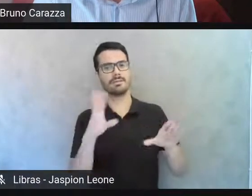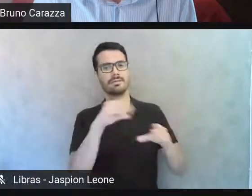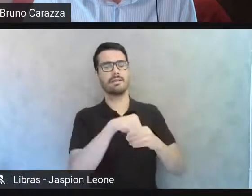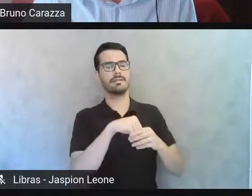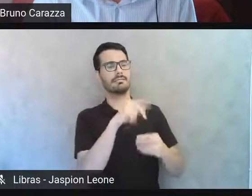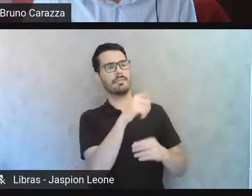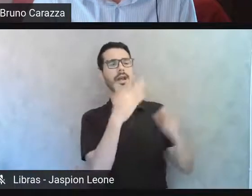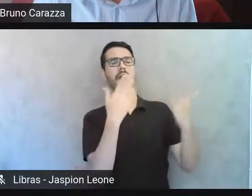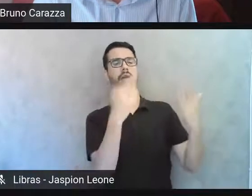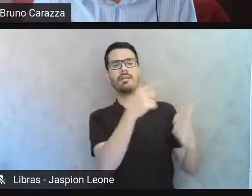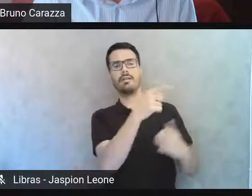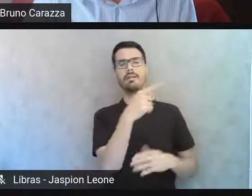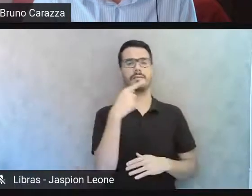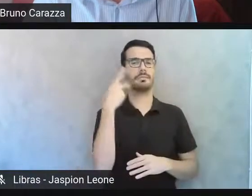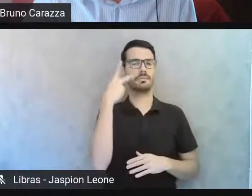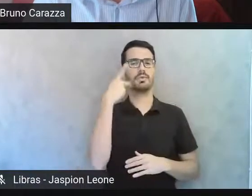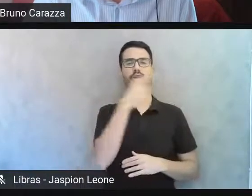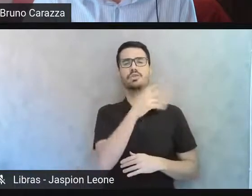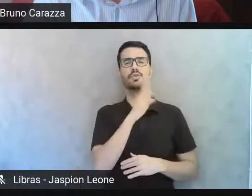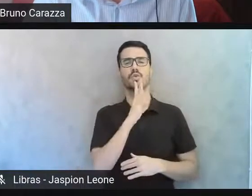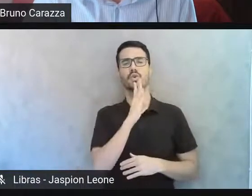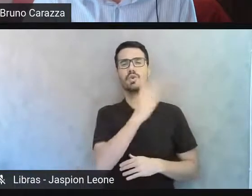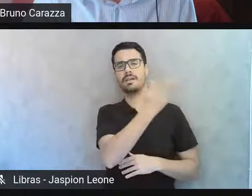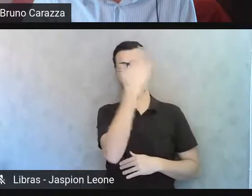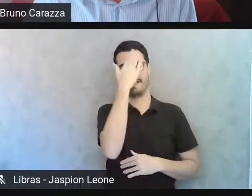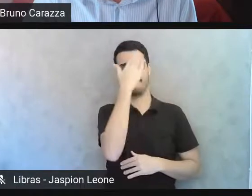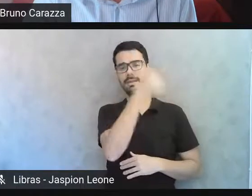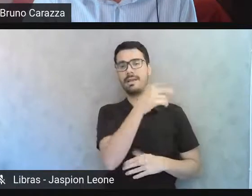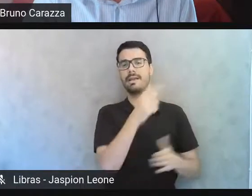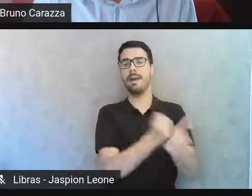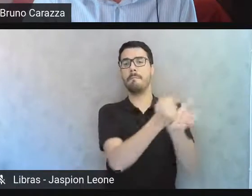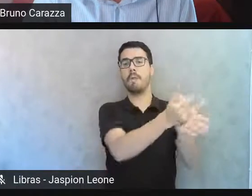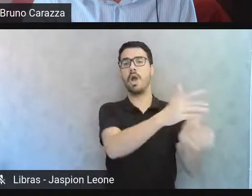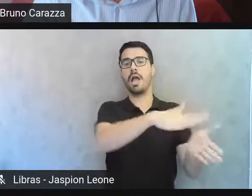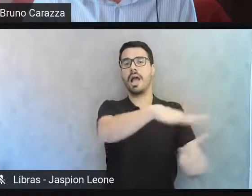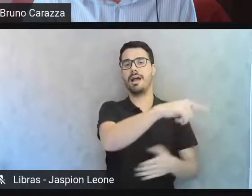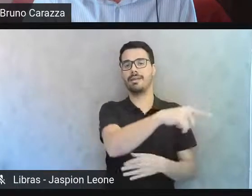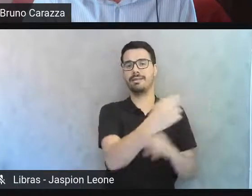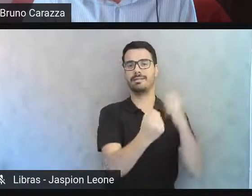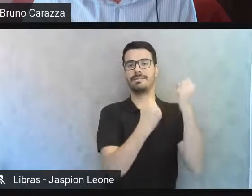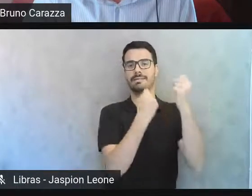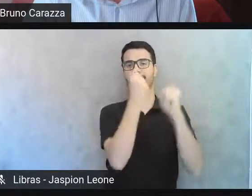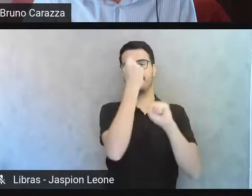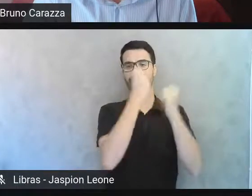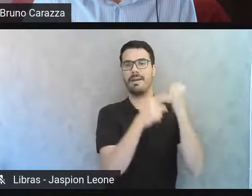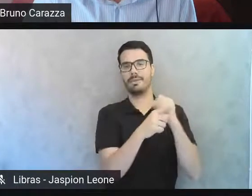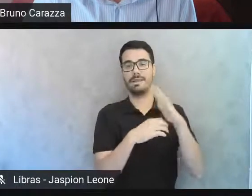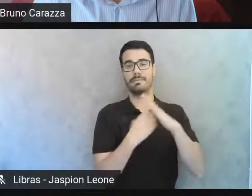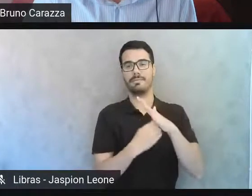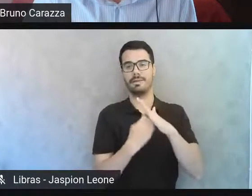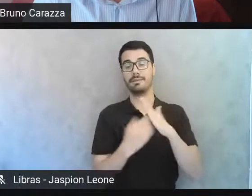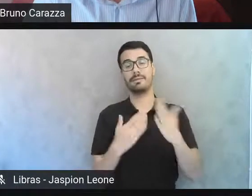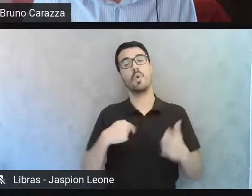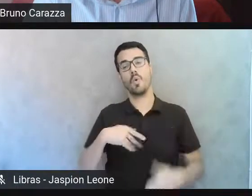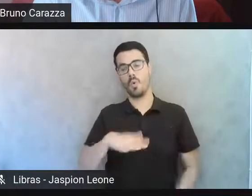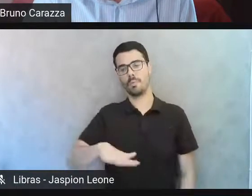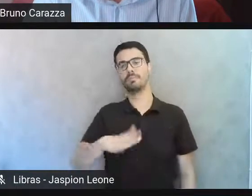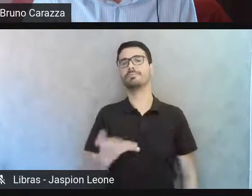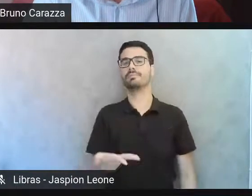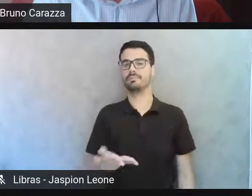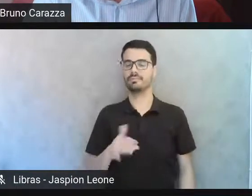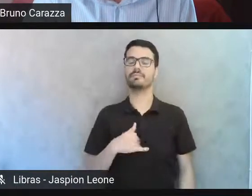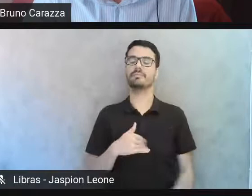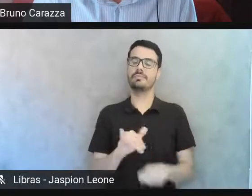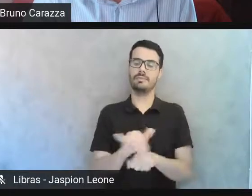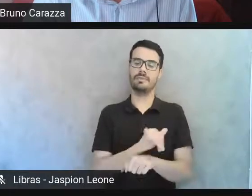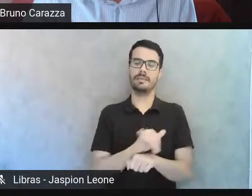né? E é claro que mesmo no ambiente em que é proibida a doação por pessoa jurídica, a estratégia